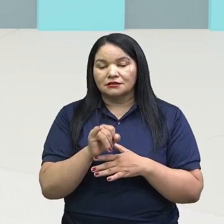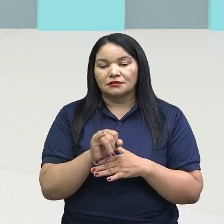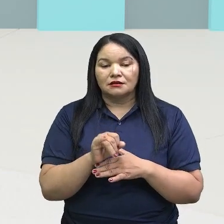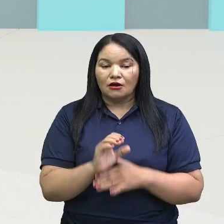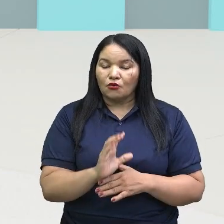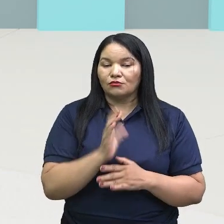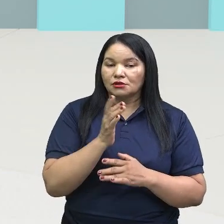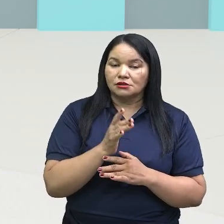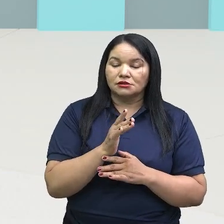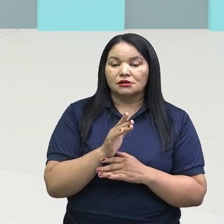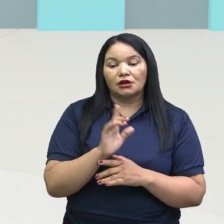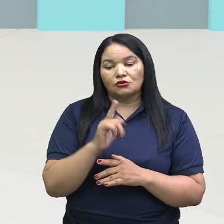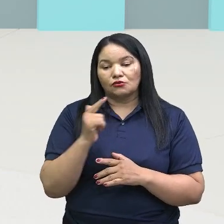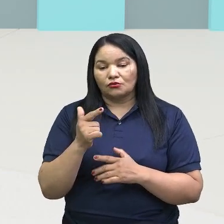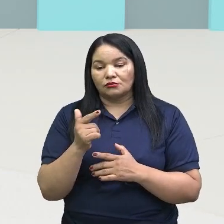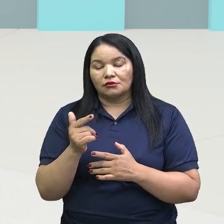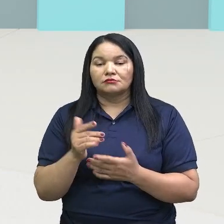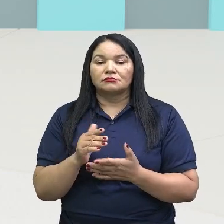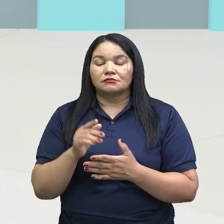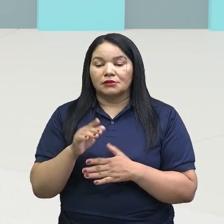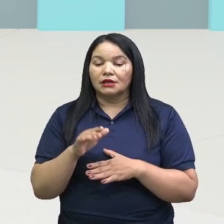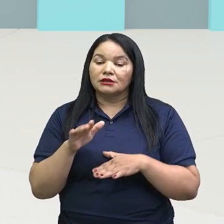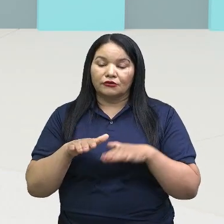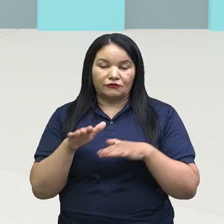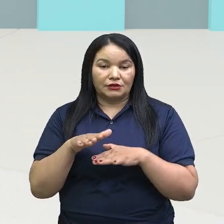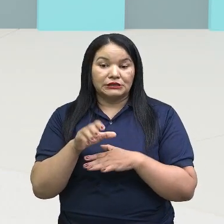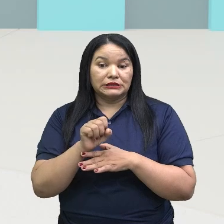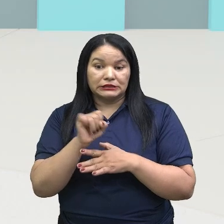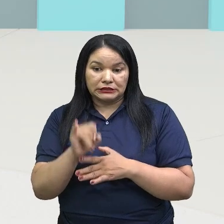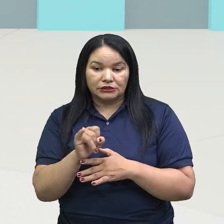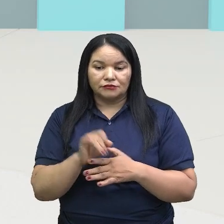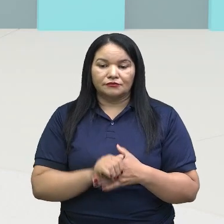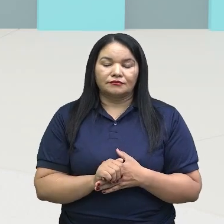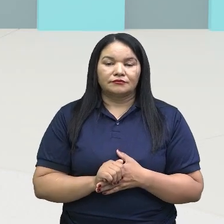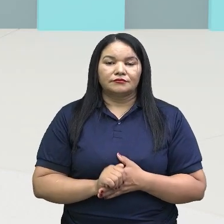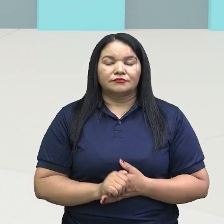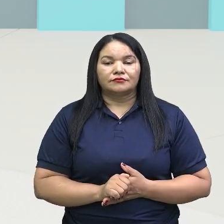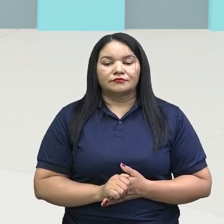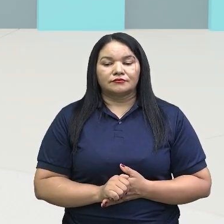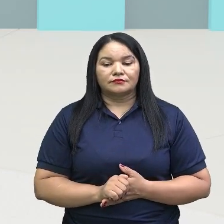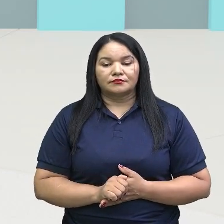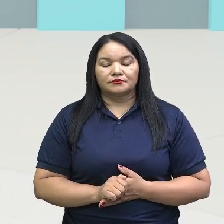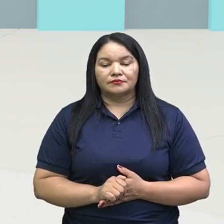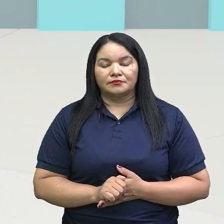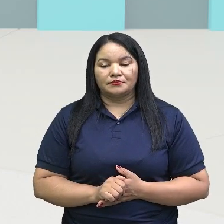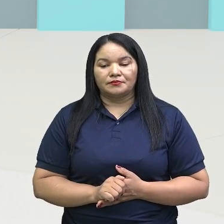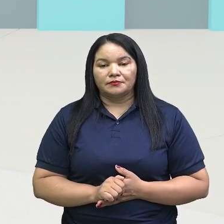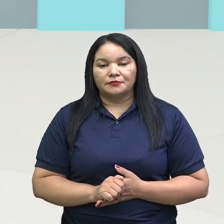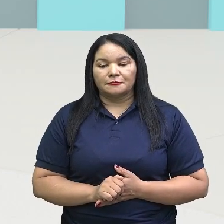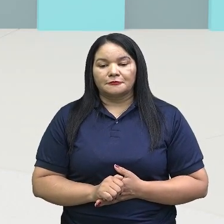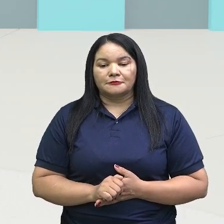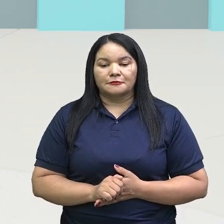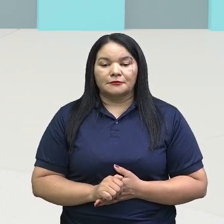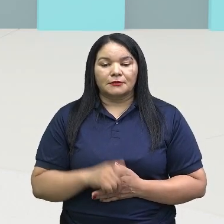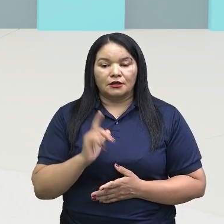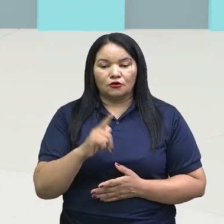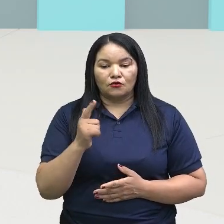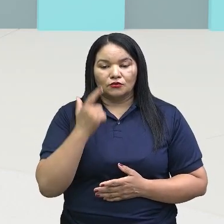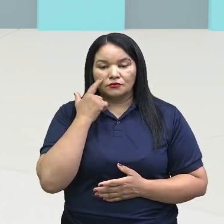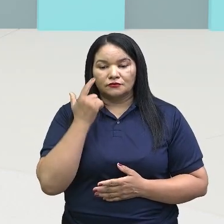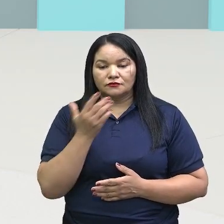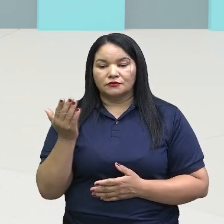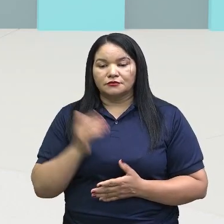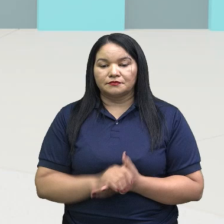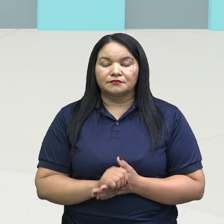outra, que no caso é insistir aí, no caso desse exemplo. Vamos ver mais outra